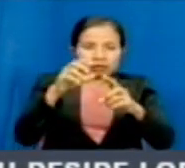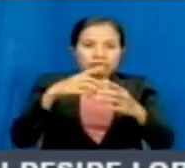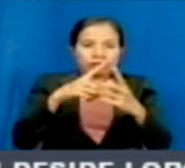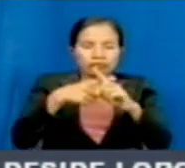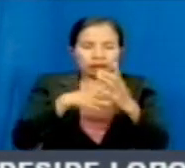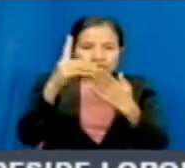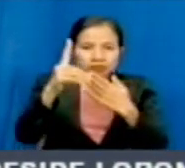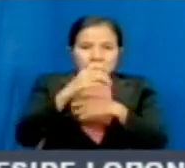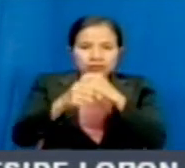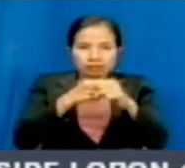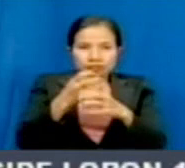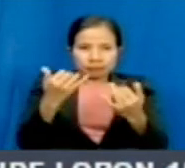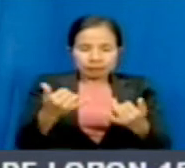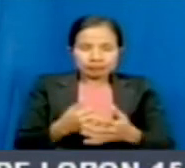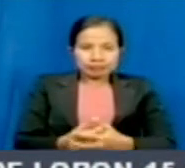Tinané.